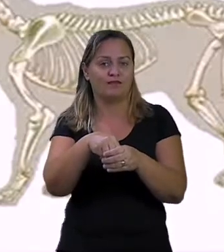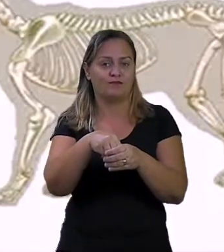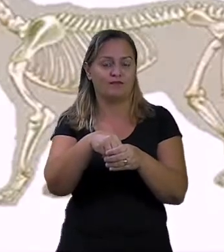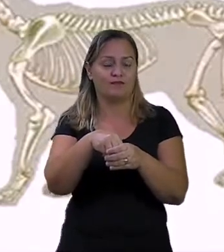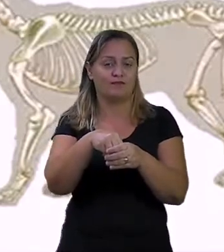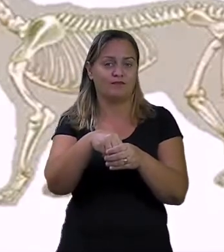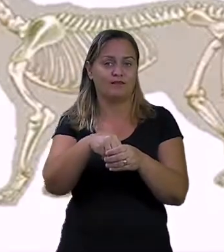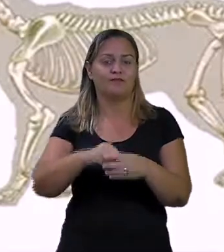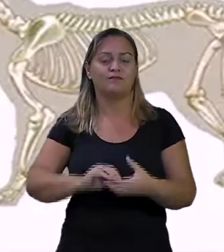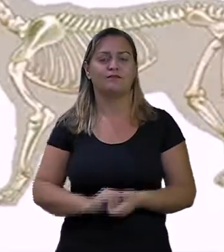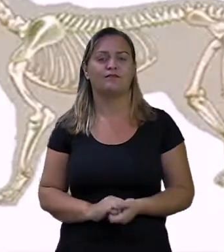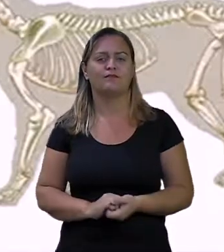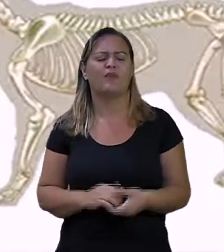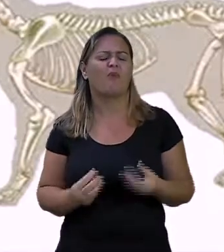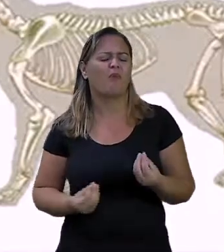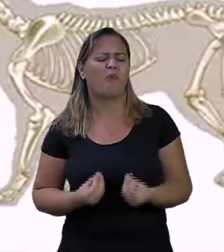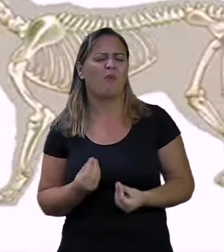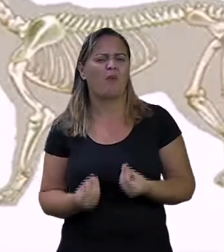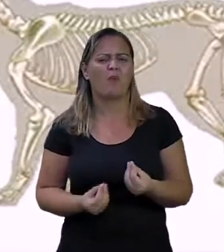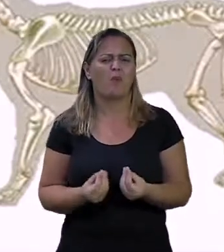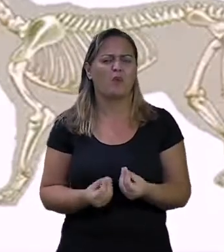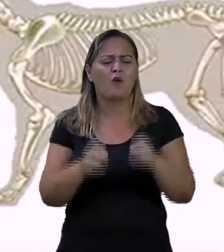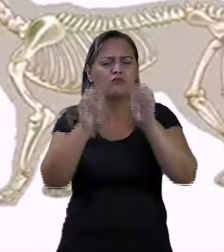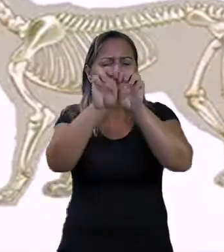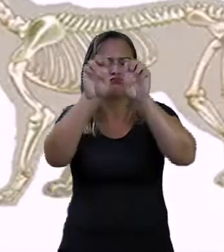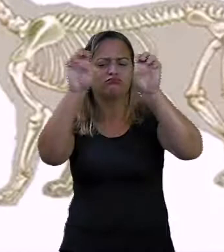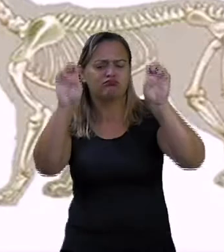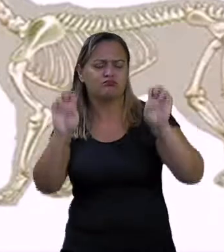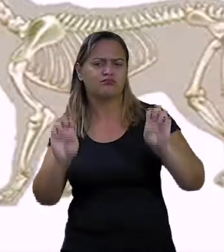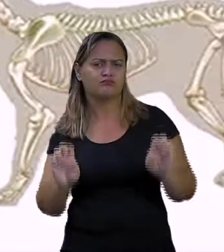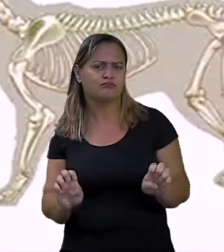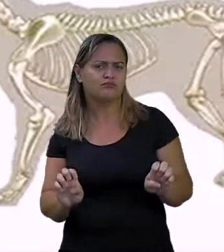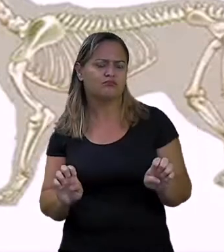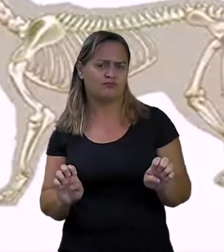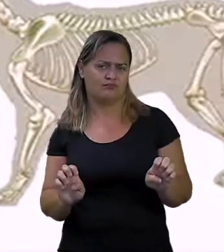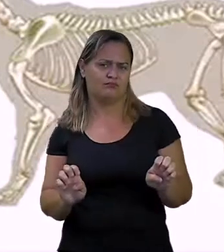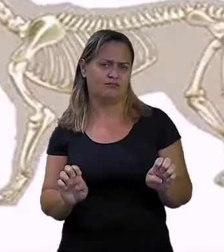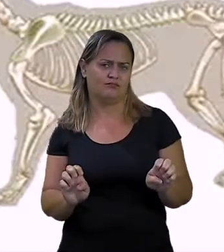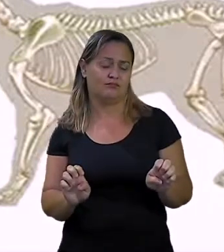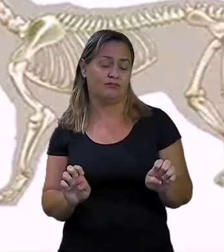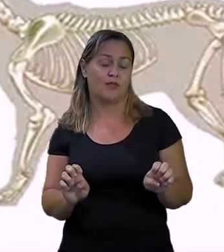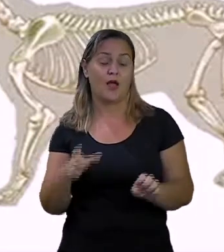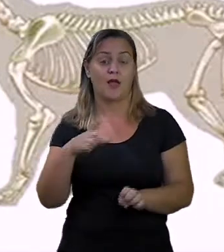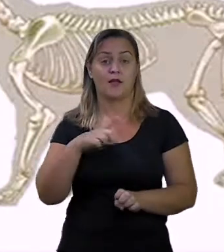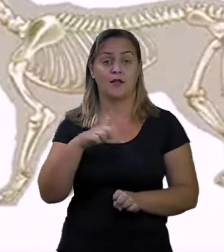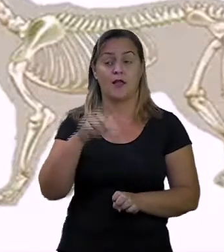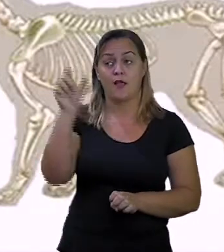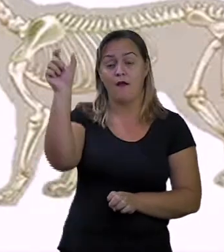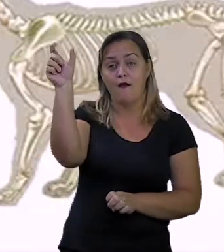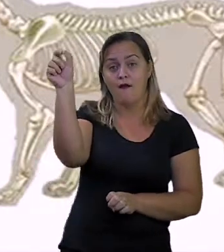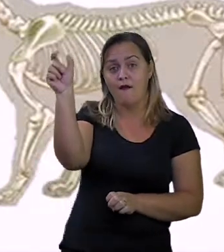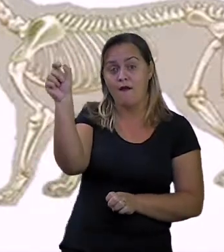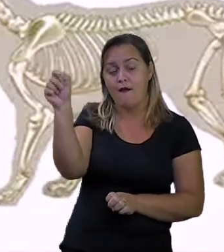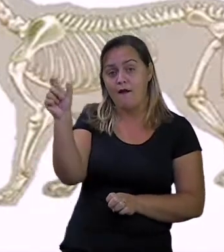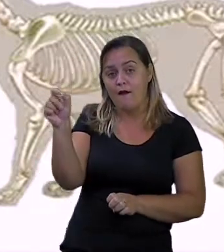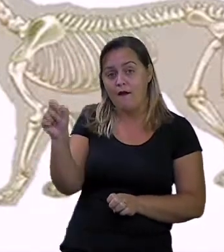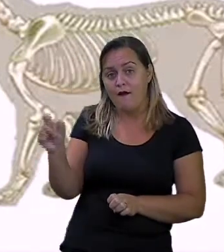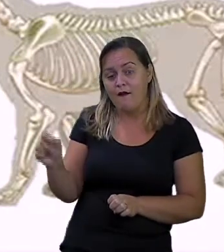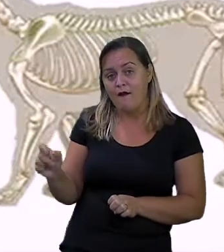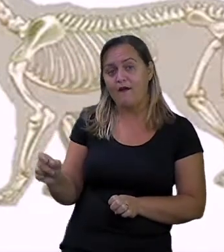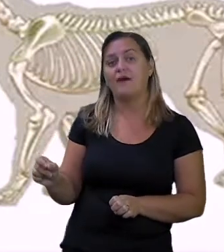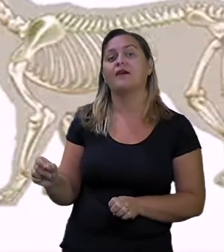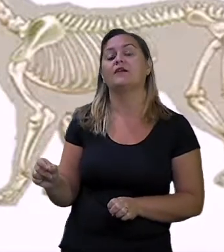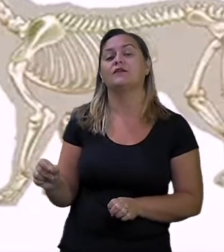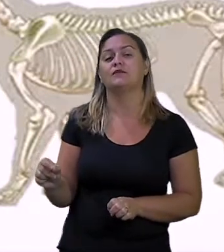gente vai ter vértebras, nós vamos ter outras estruturas ósseas que